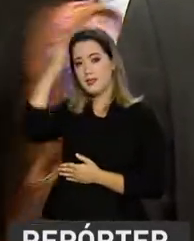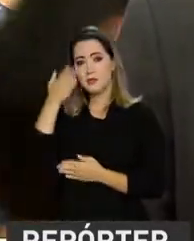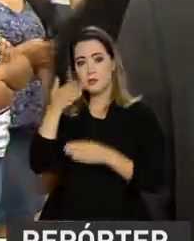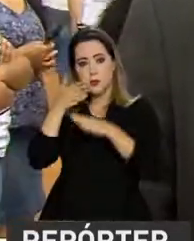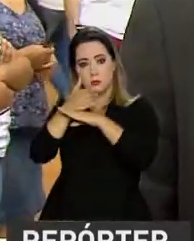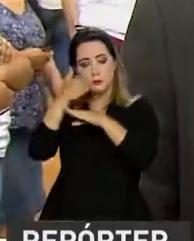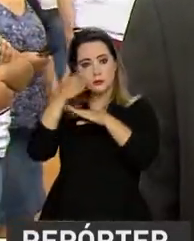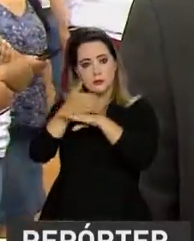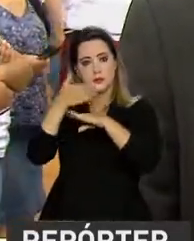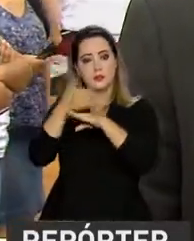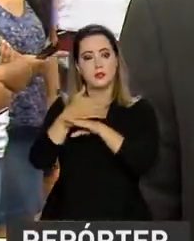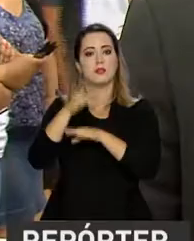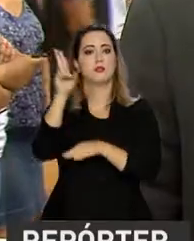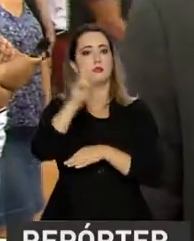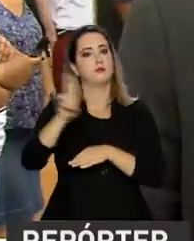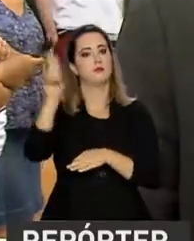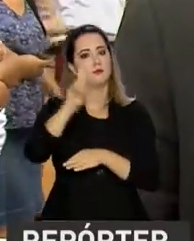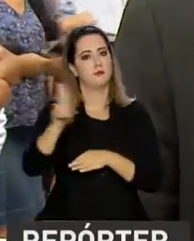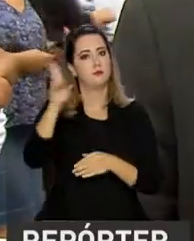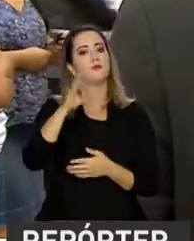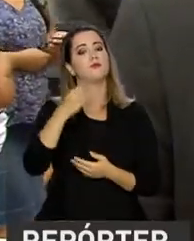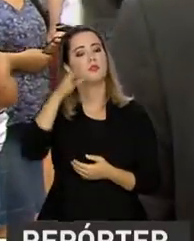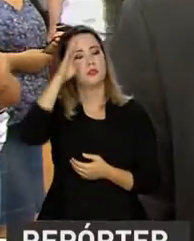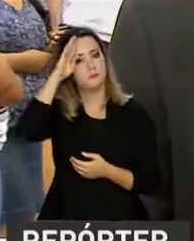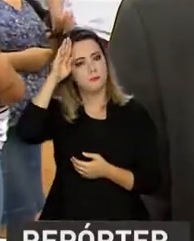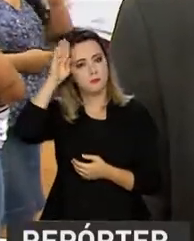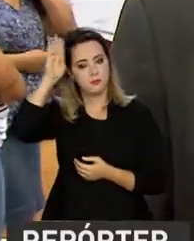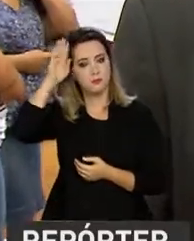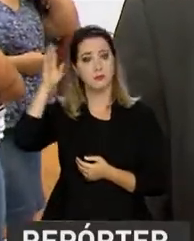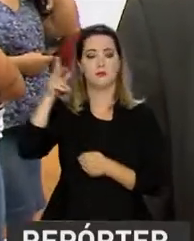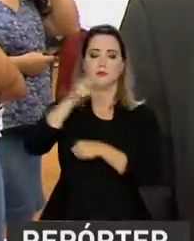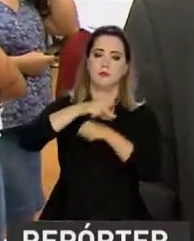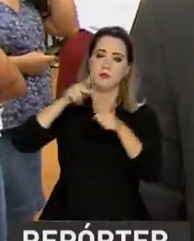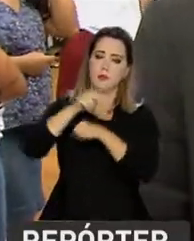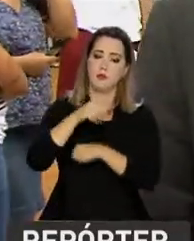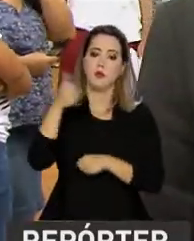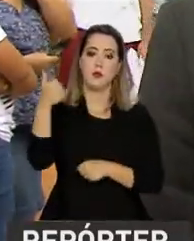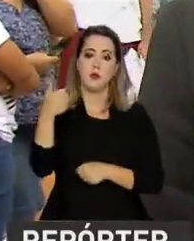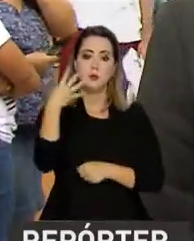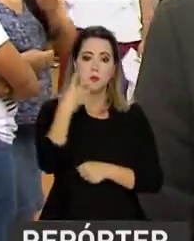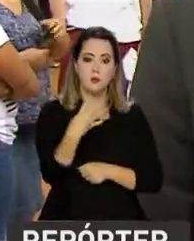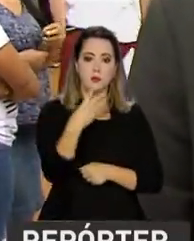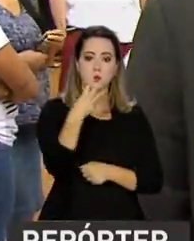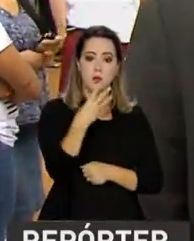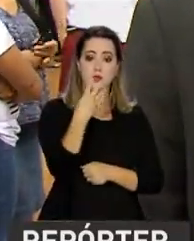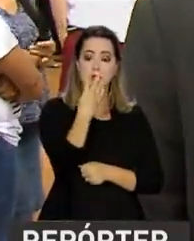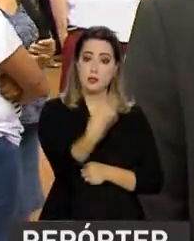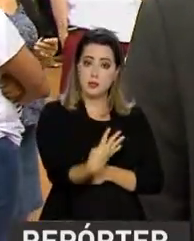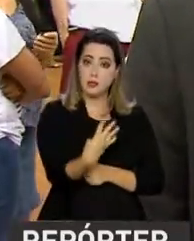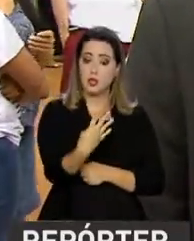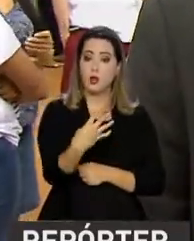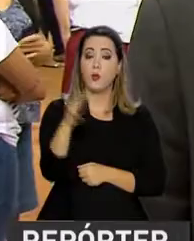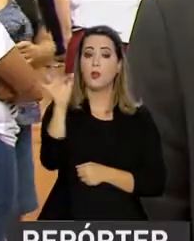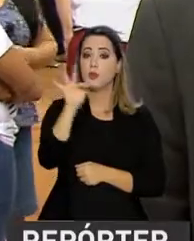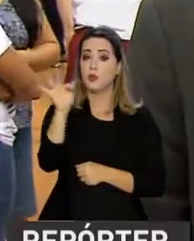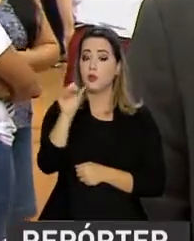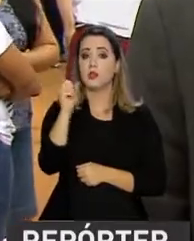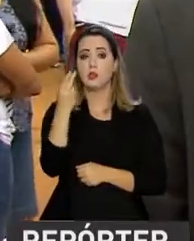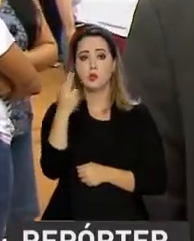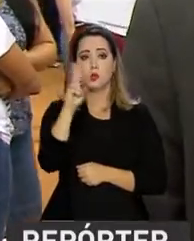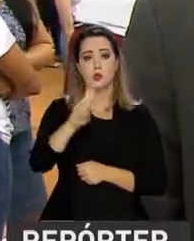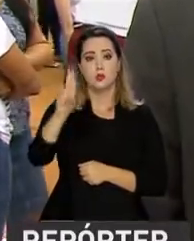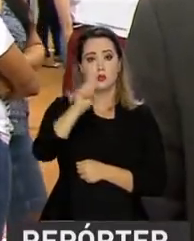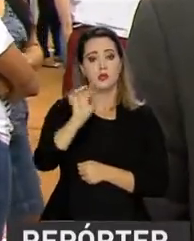principal porta de entrada para o ensino superior no país 1434 faculdade as universidades